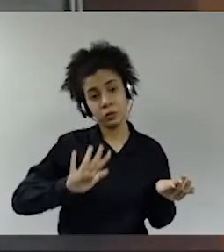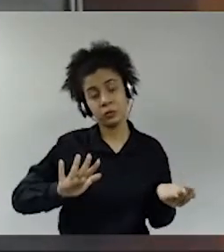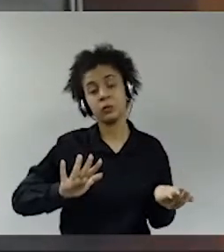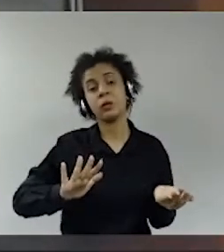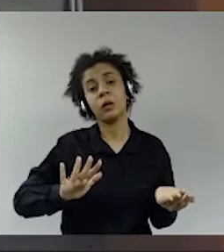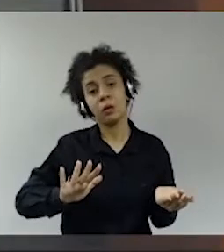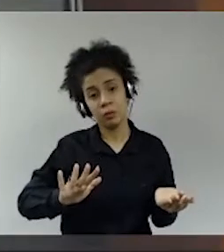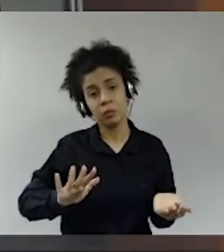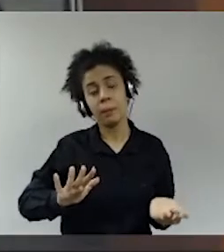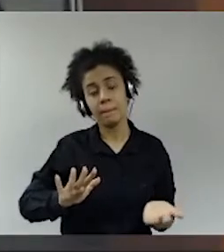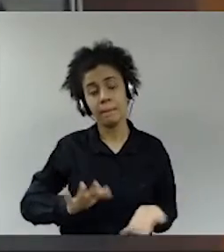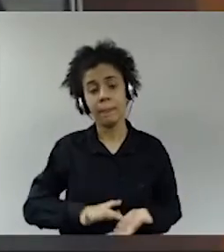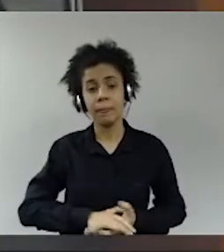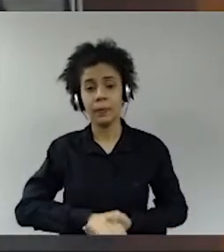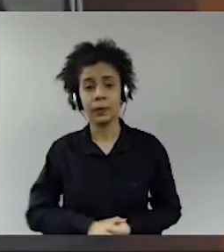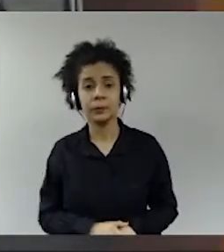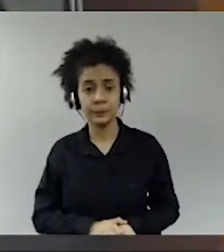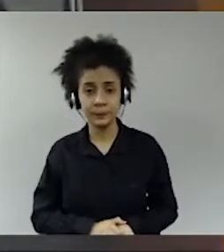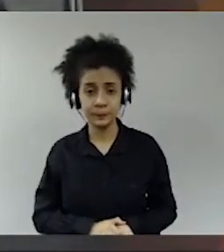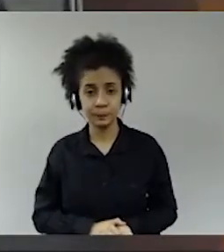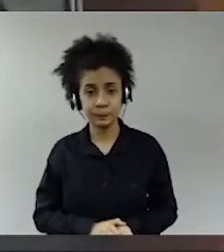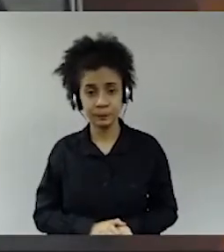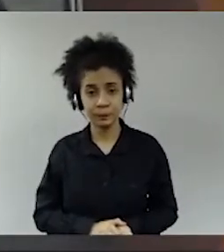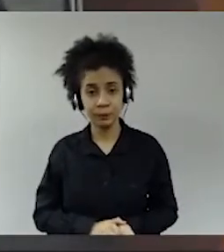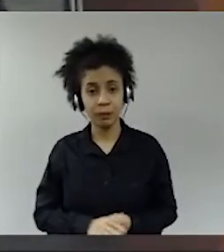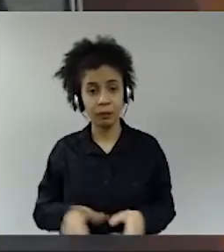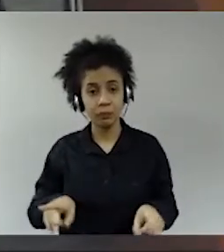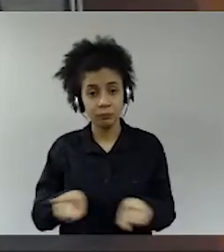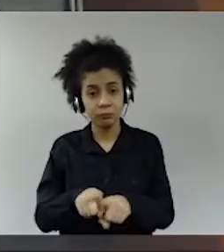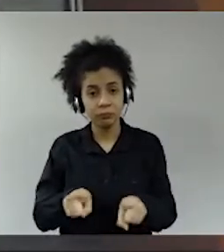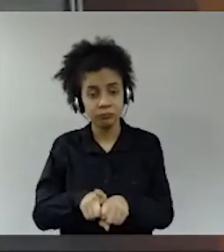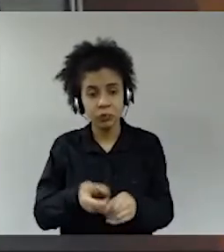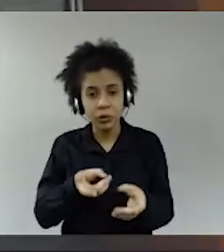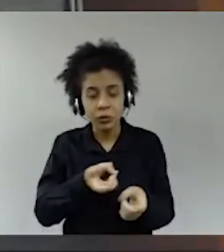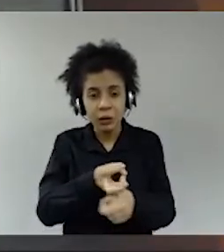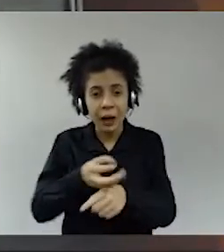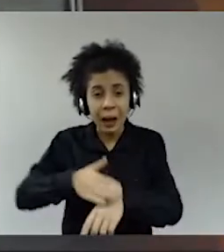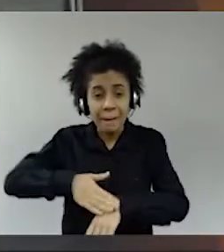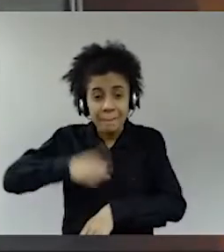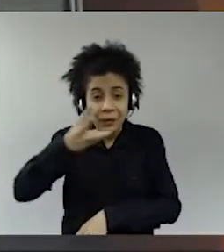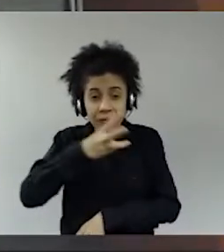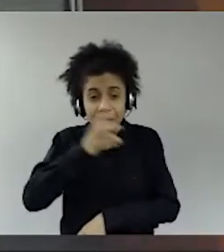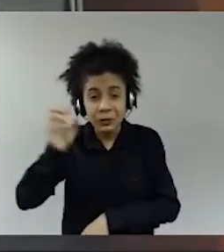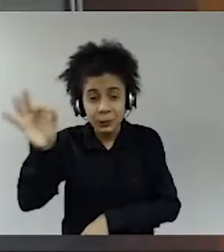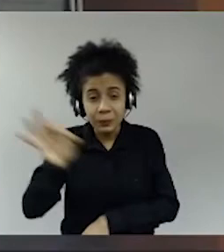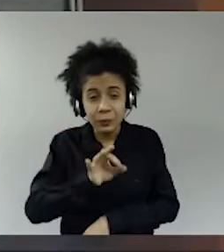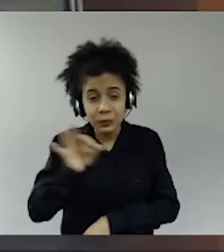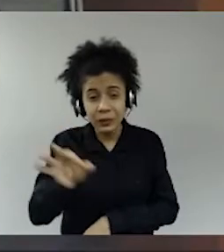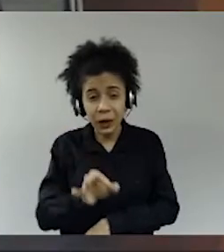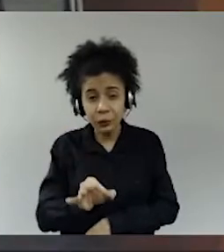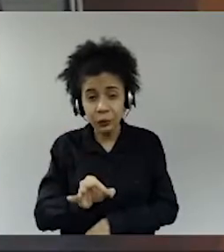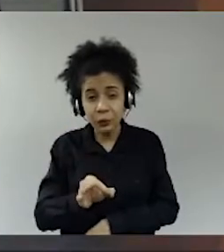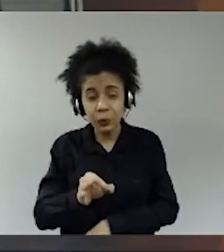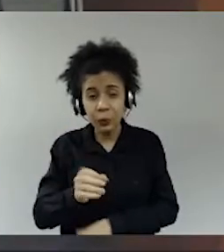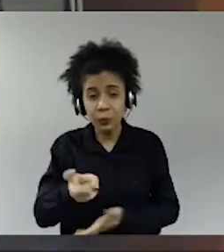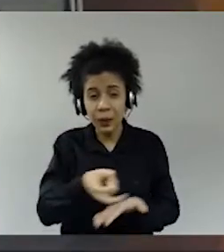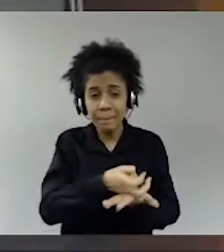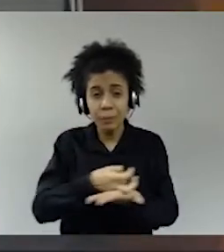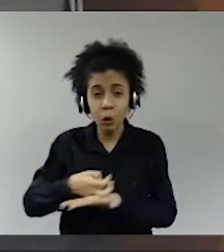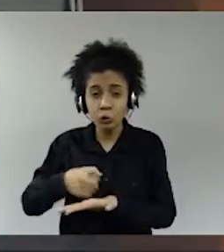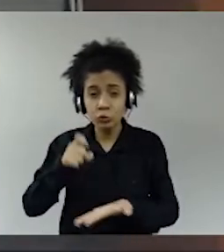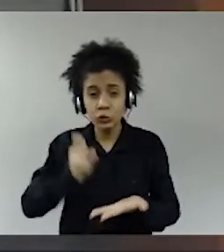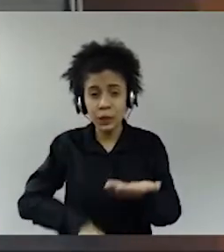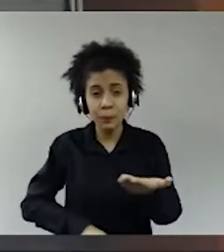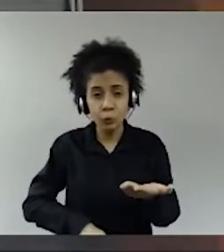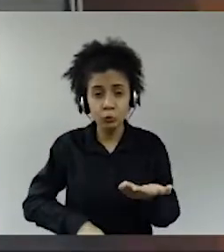gravando o setor de serviços com um aumento de mais 300% da carga tributária, porque o setor de serviços não